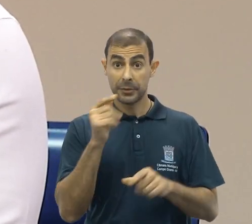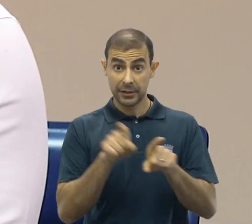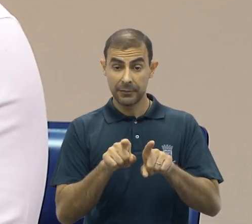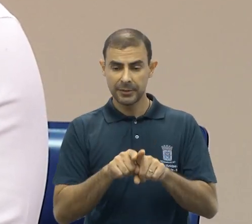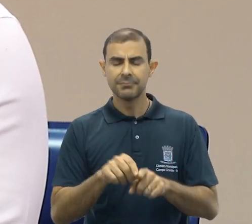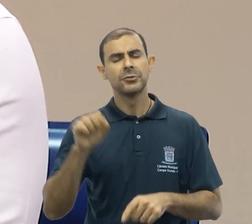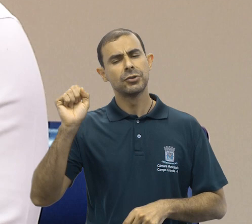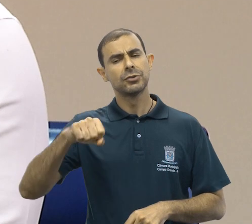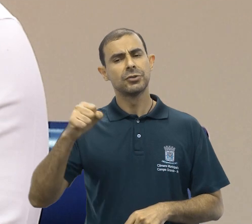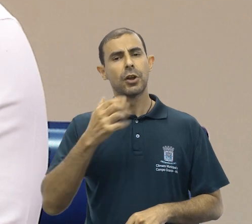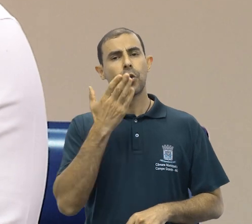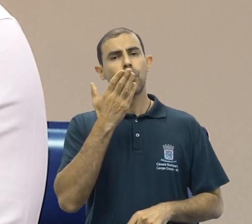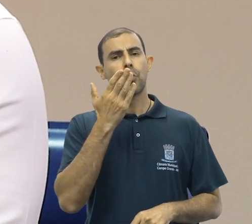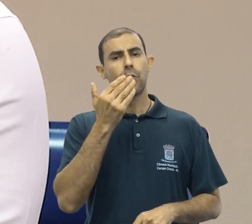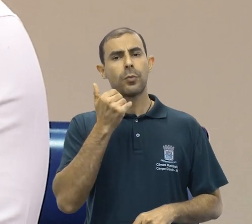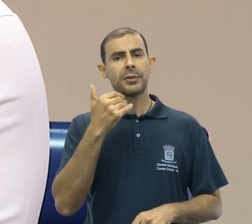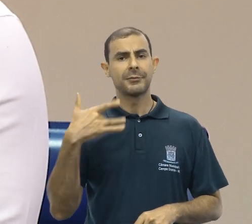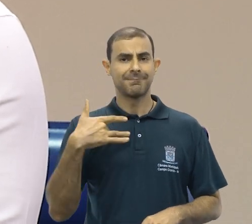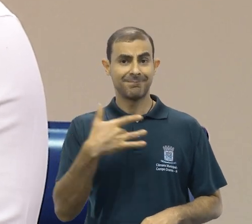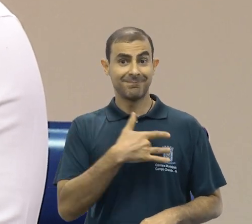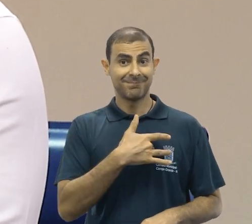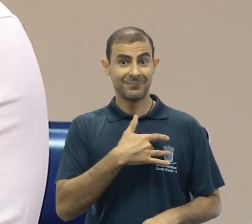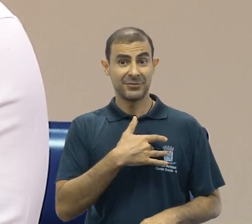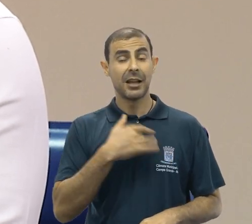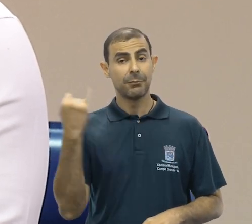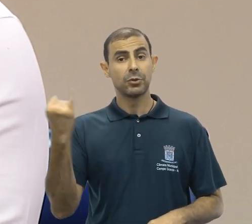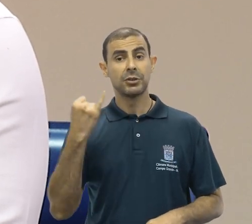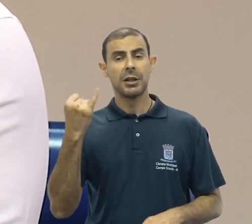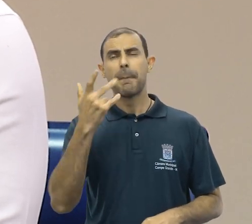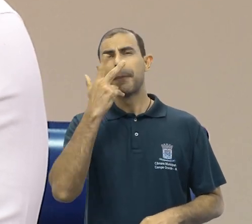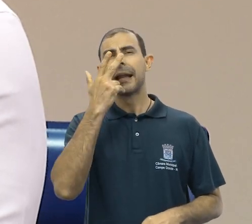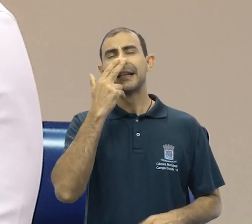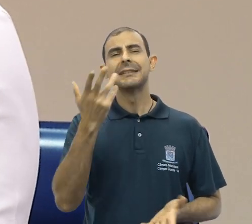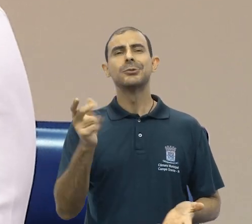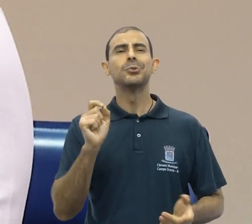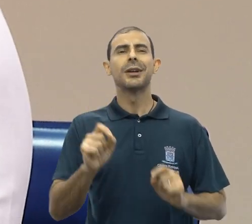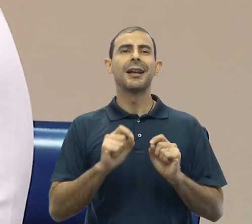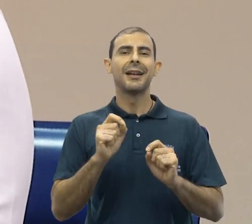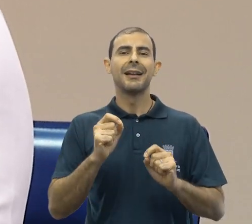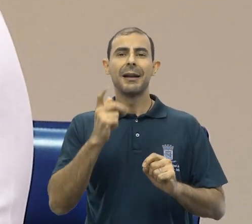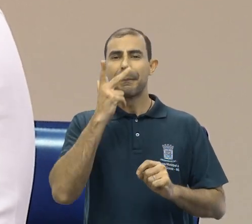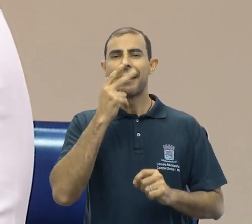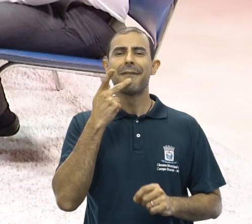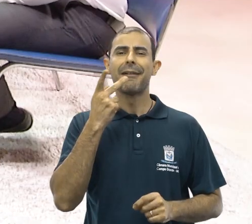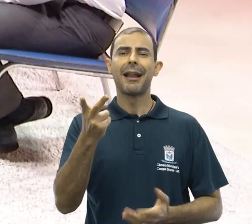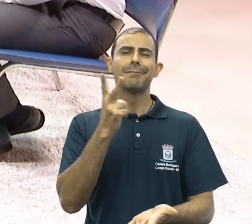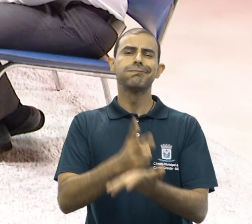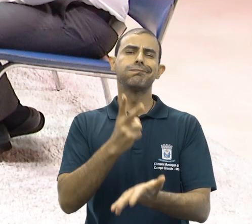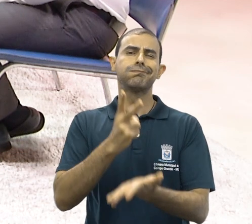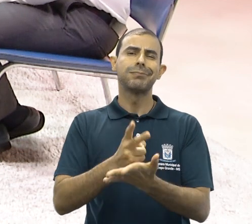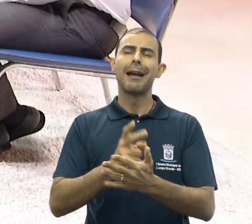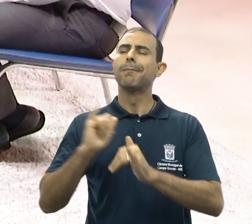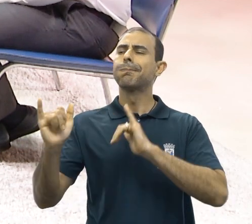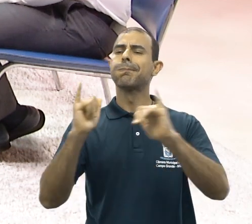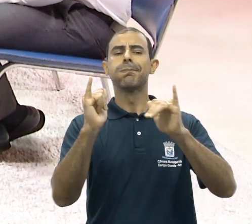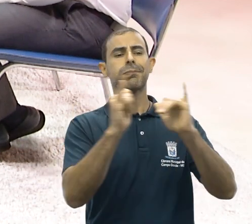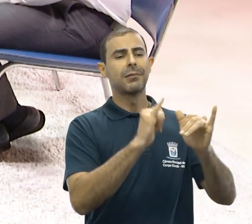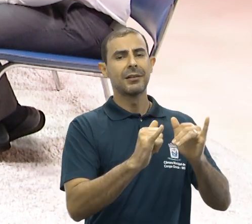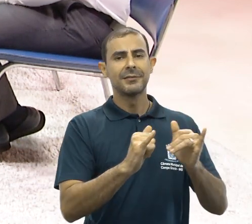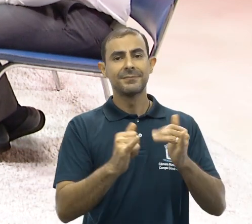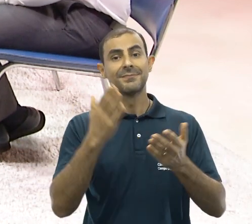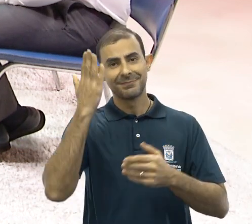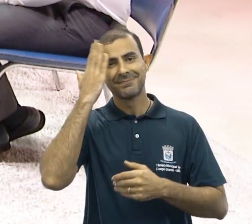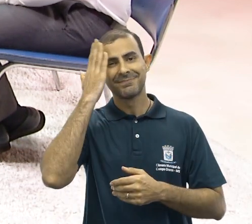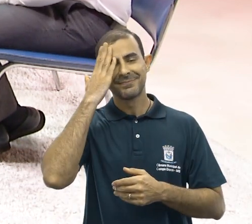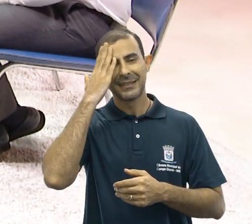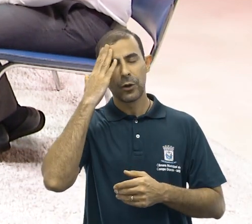Alimentação saudável, a gente é até uma questão que a gente parece, né, receita de bolo que a gente fala para todo mundo, mas a